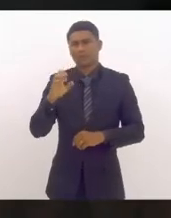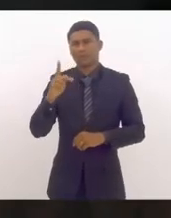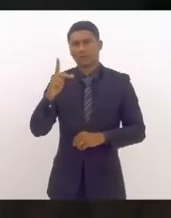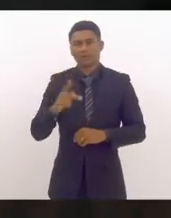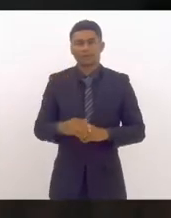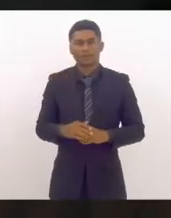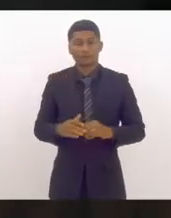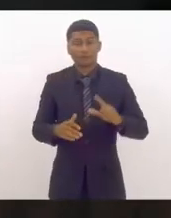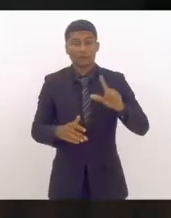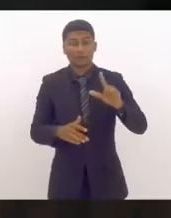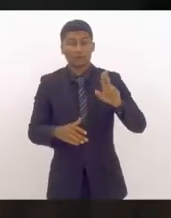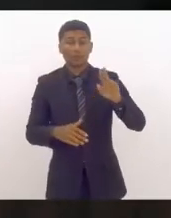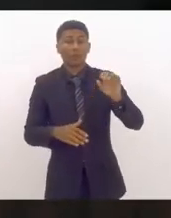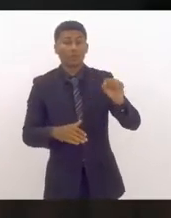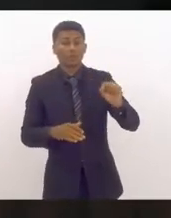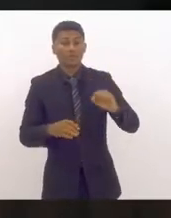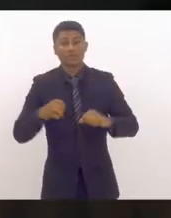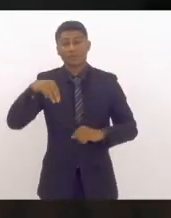Luiz, deputada Marta,